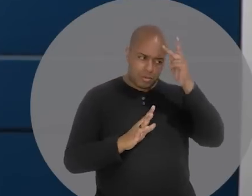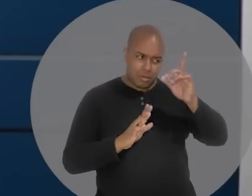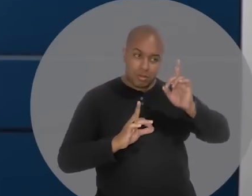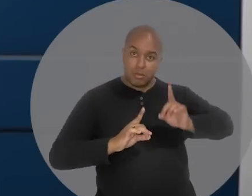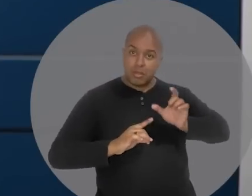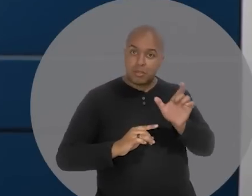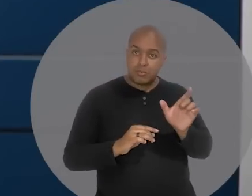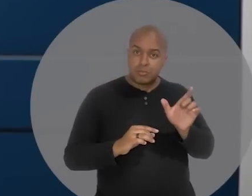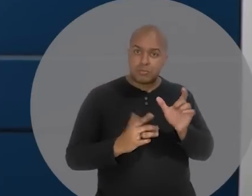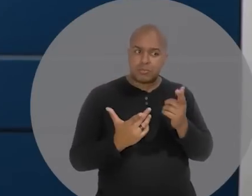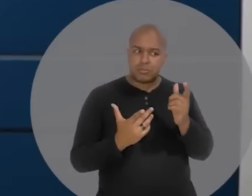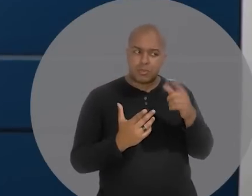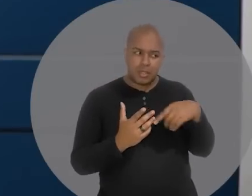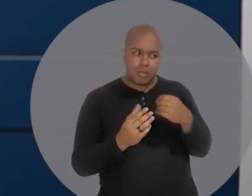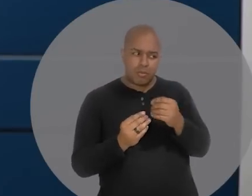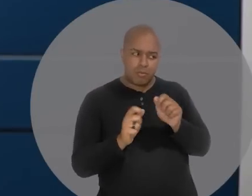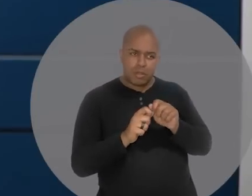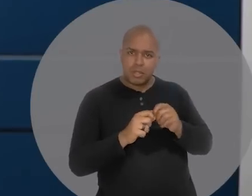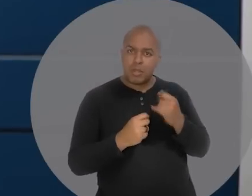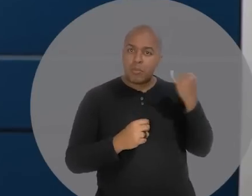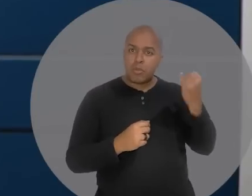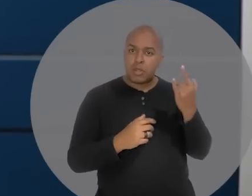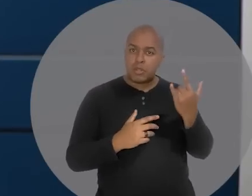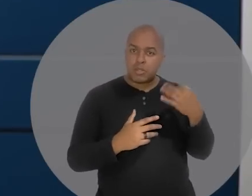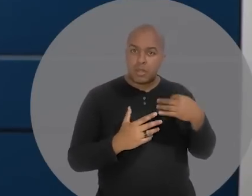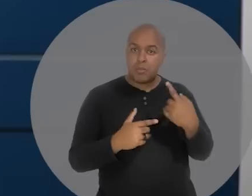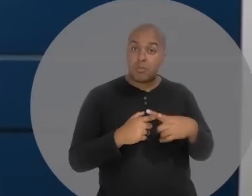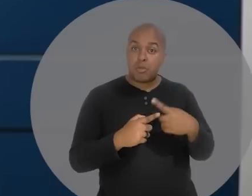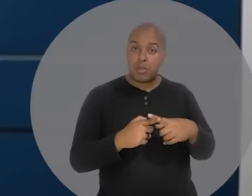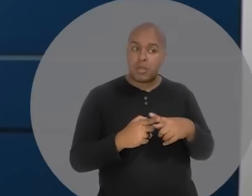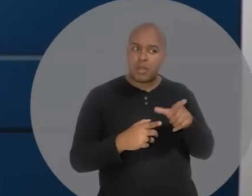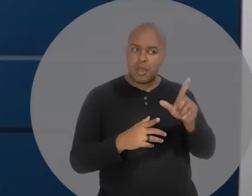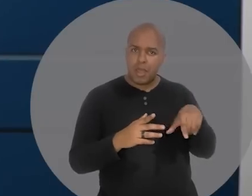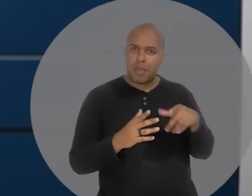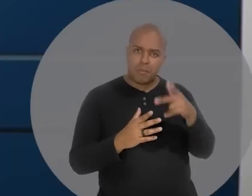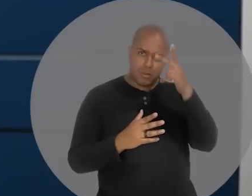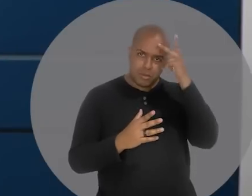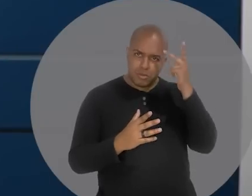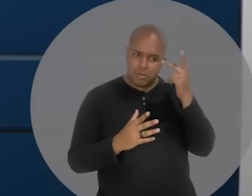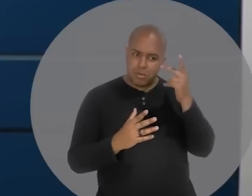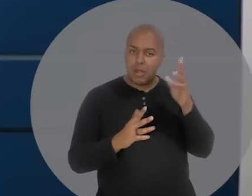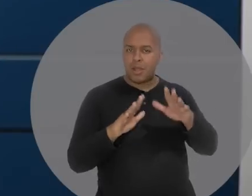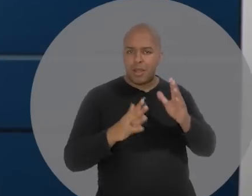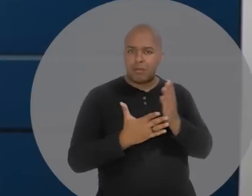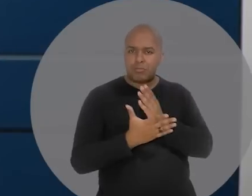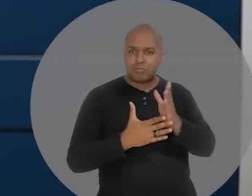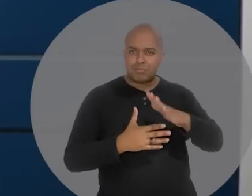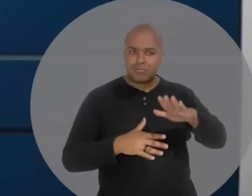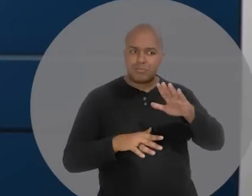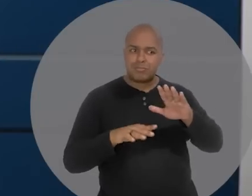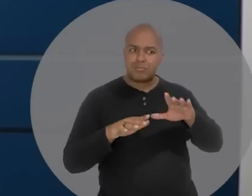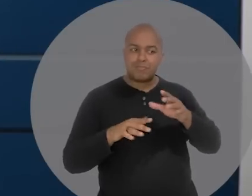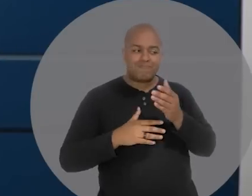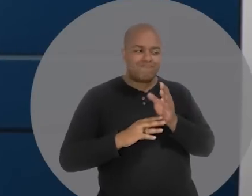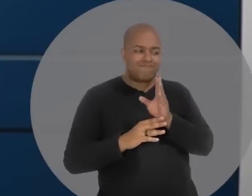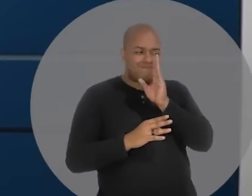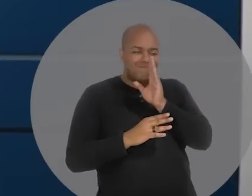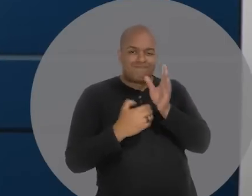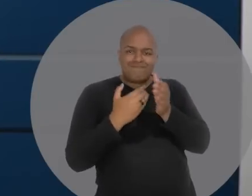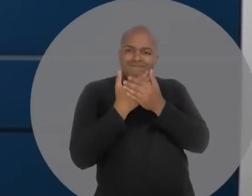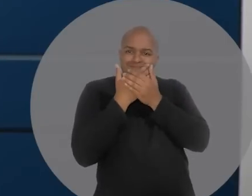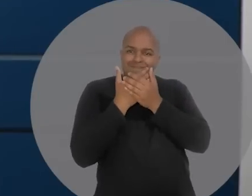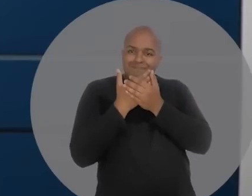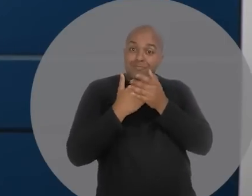deficiência, ele se faz importante porque são pessoas que na maioria das vezes são silenciadas. E